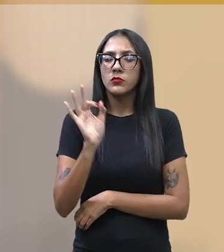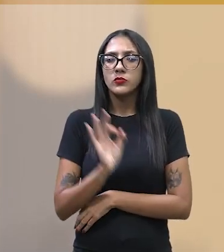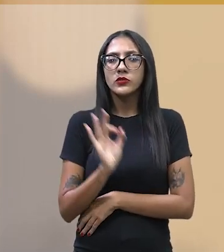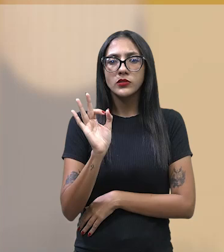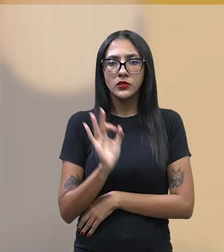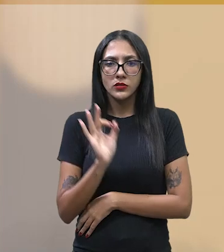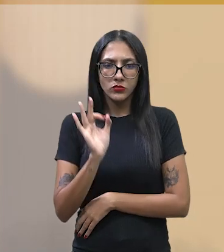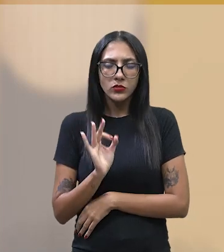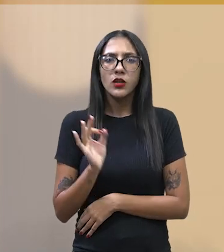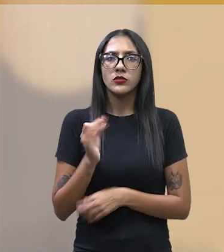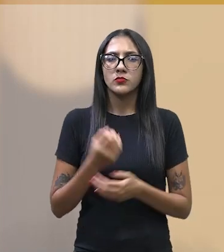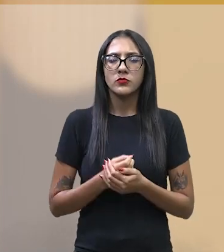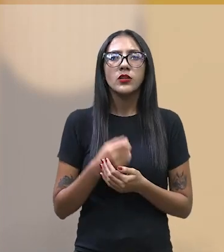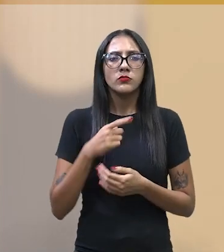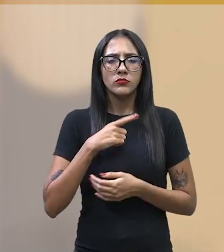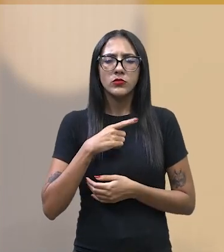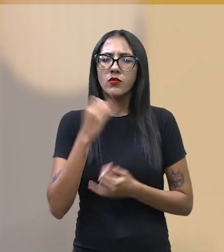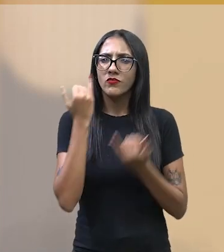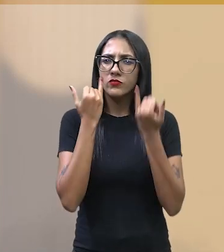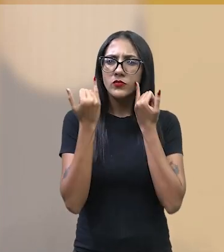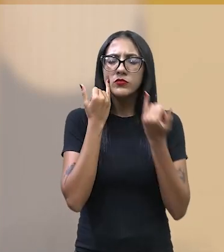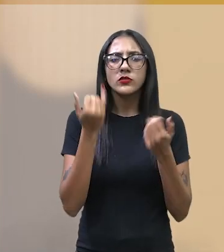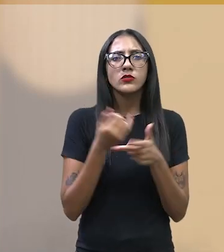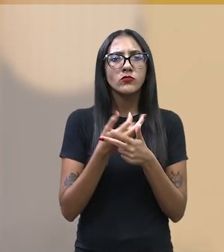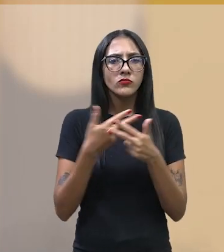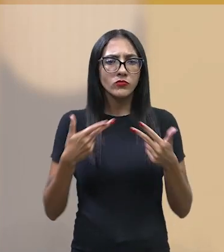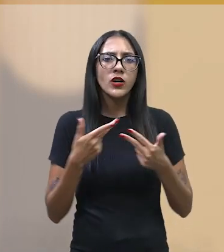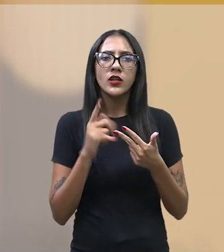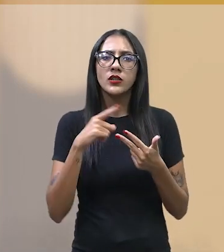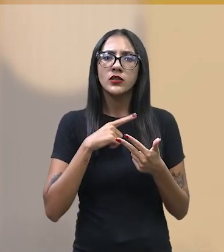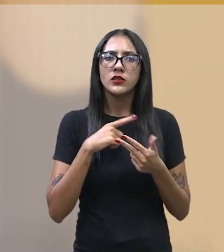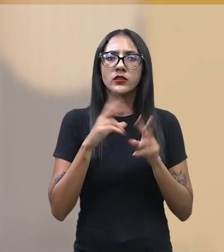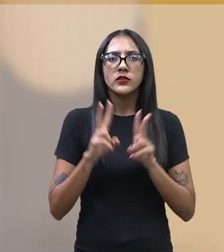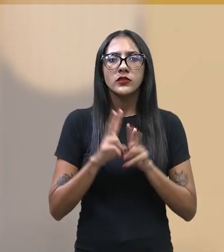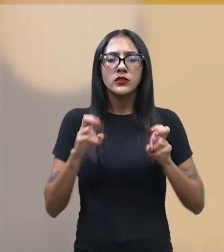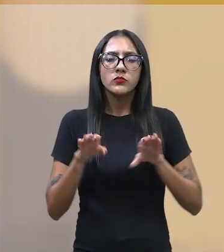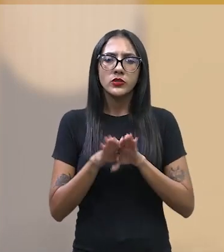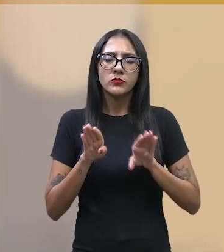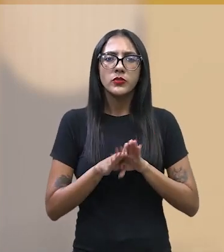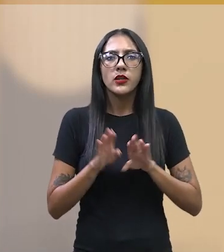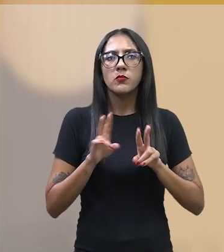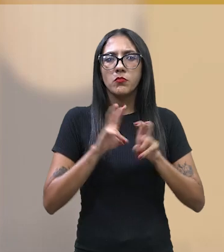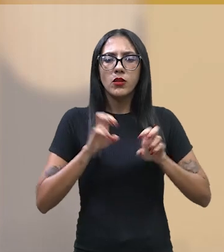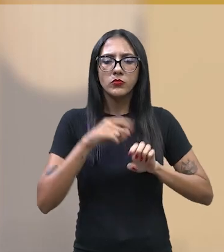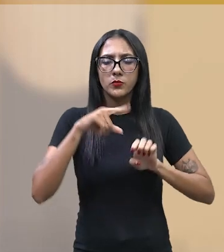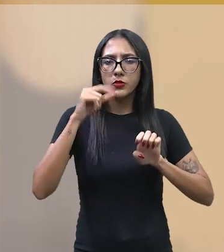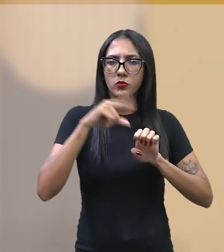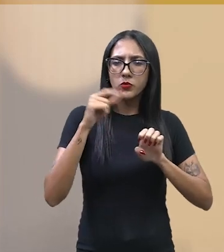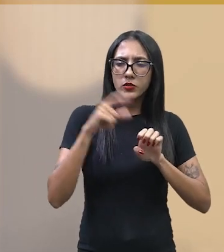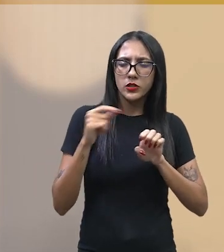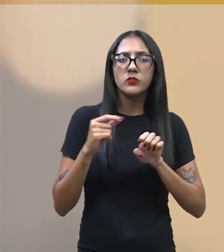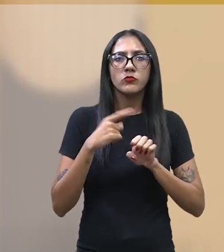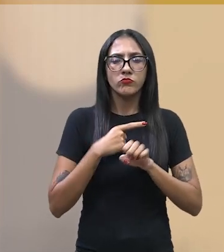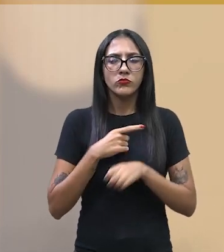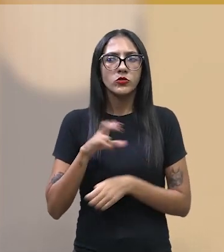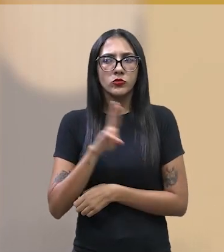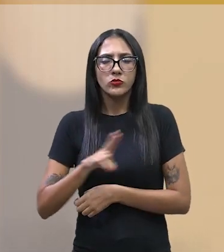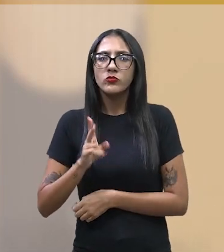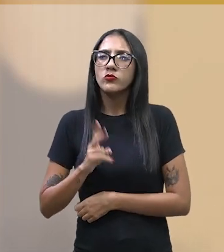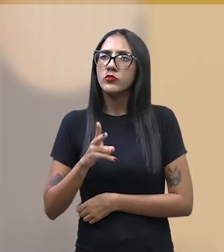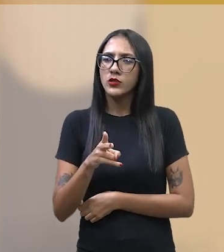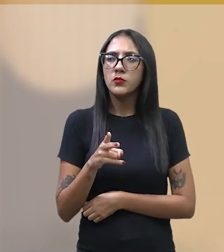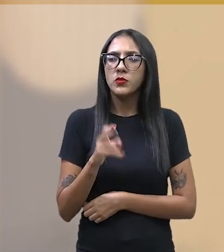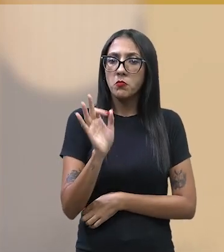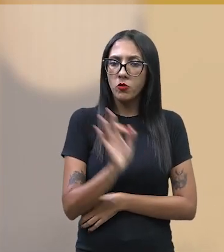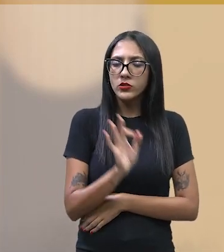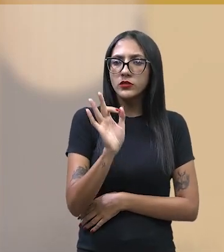aí muitas coisas no mercado financeiro, nessa questão aí de empreendedorismo, de negócios, a gente utiliza muito a